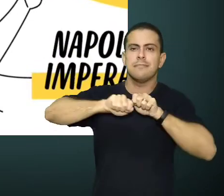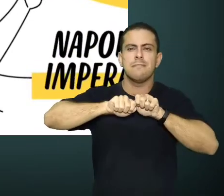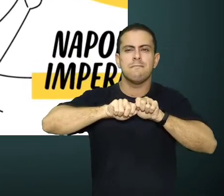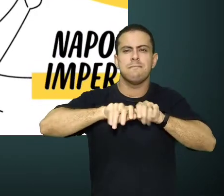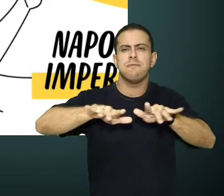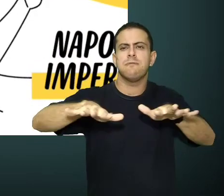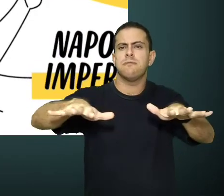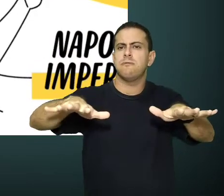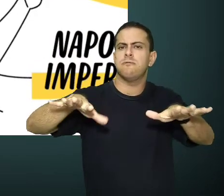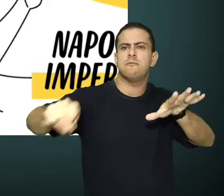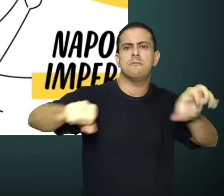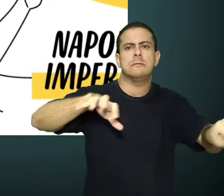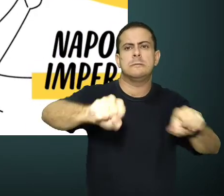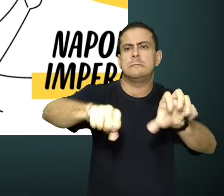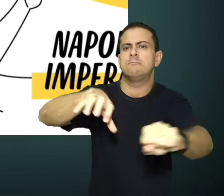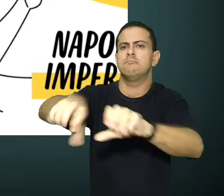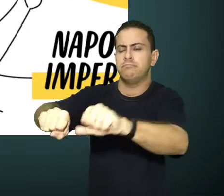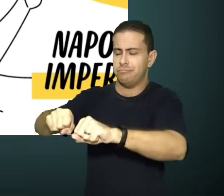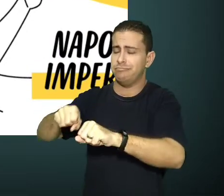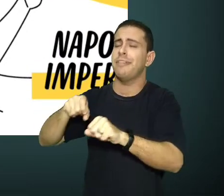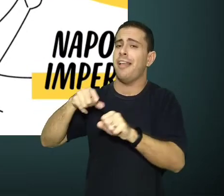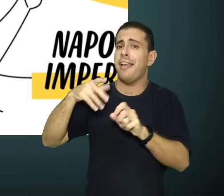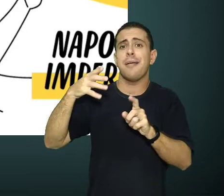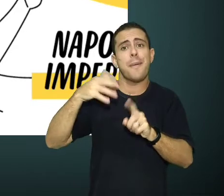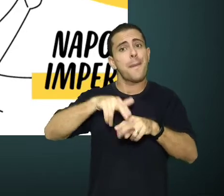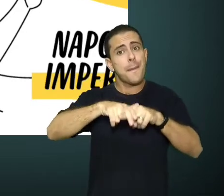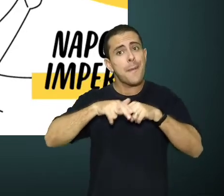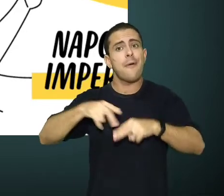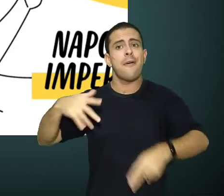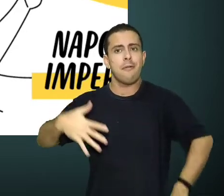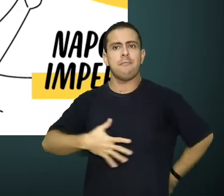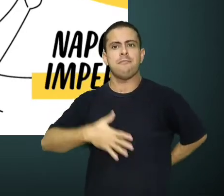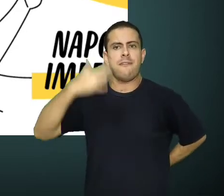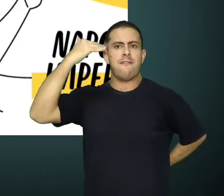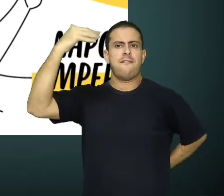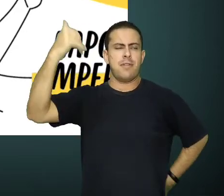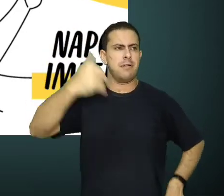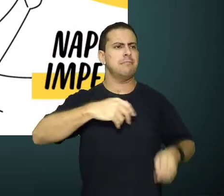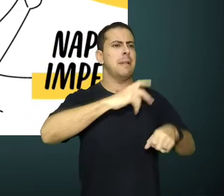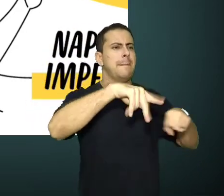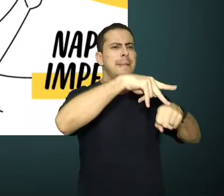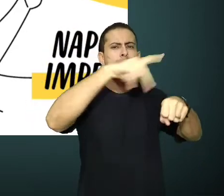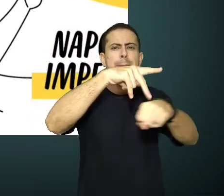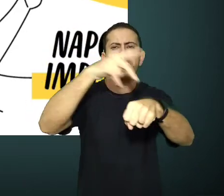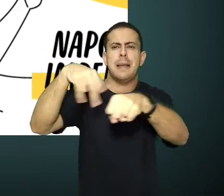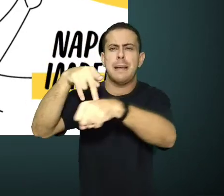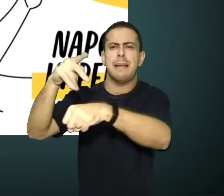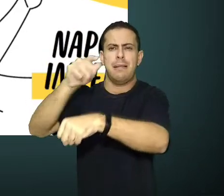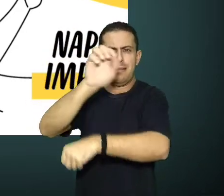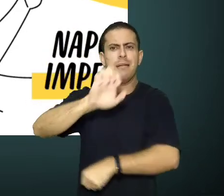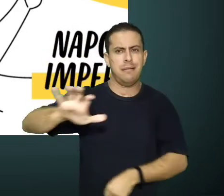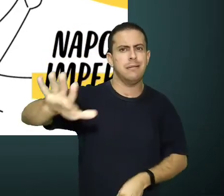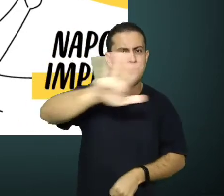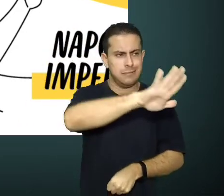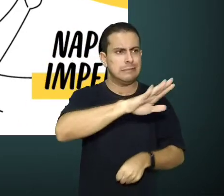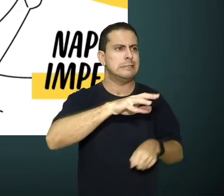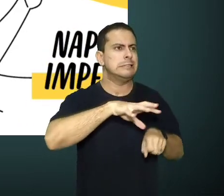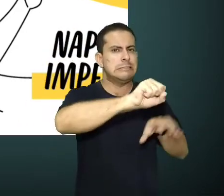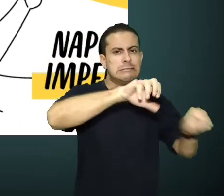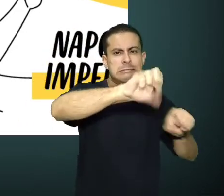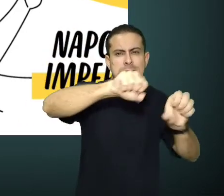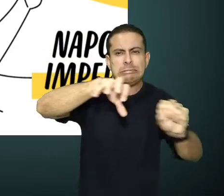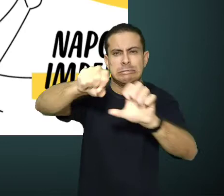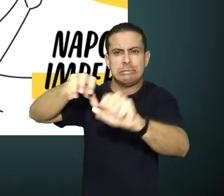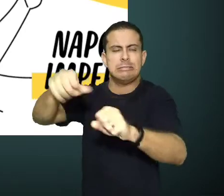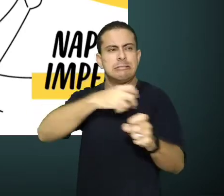expansionismo. Esse é o maior motivo da fama de Napoleão. Foram várias batalhas com outras nações europeias,